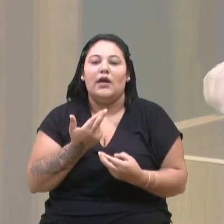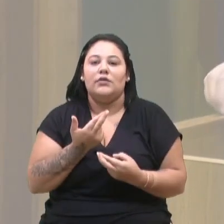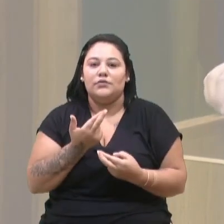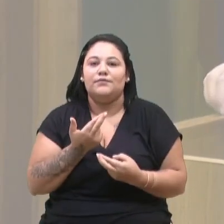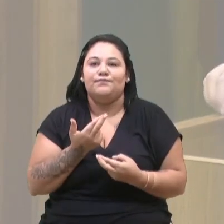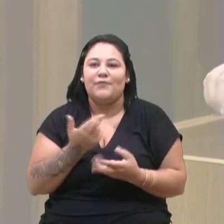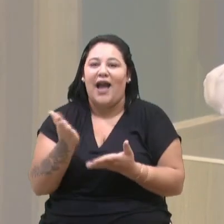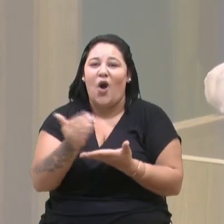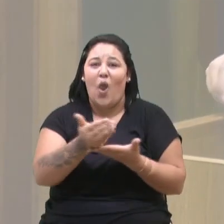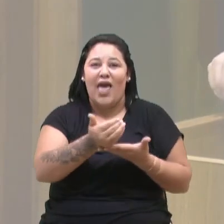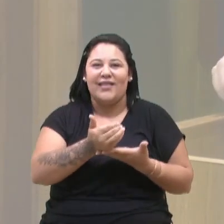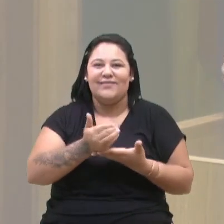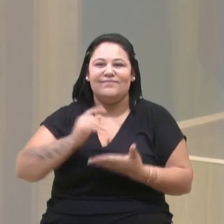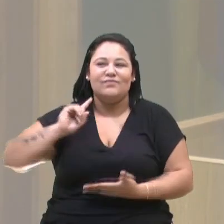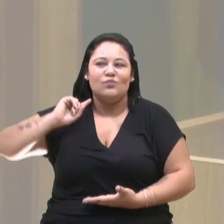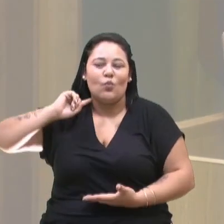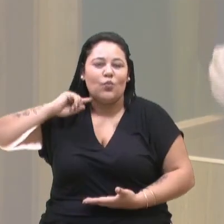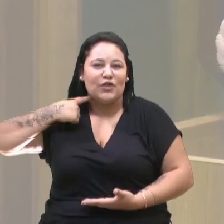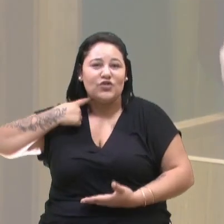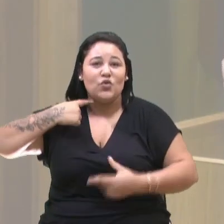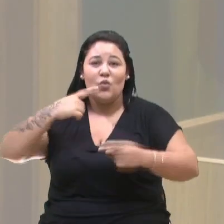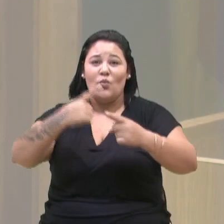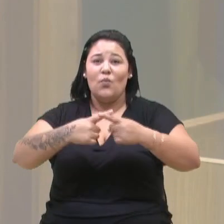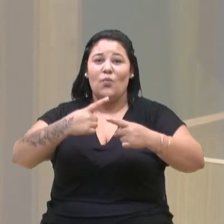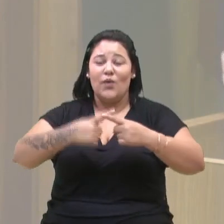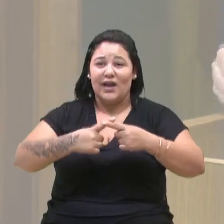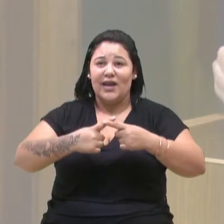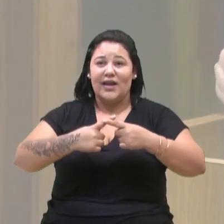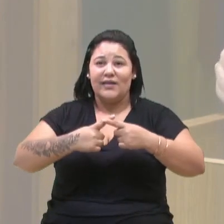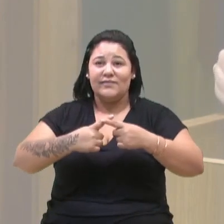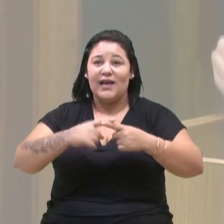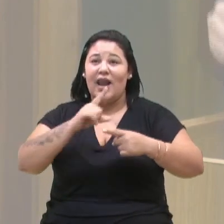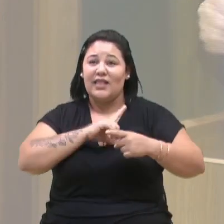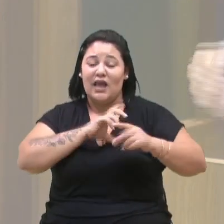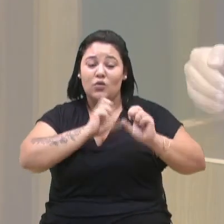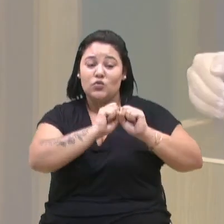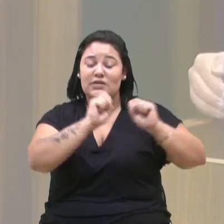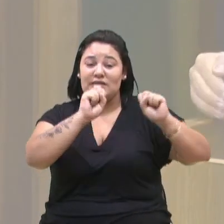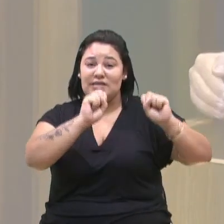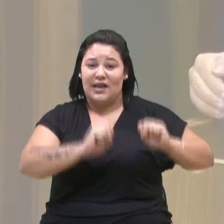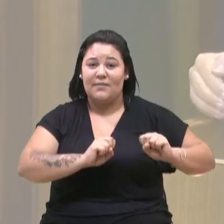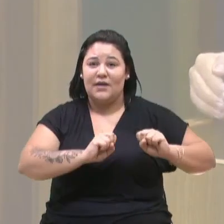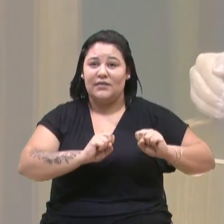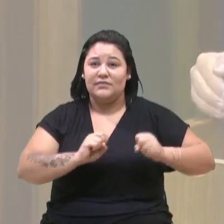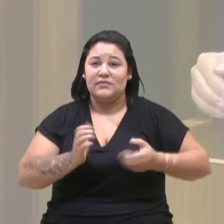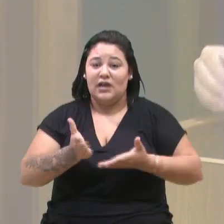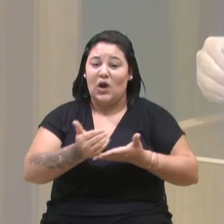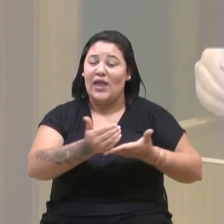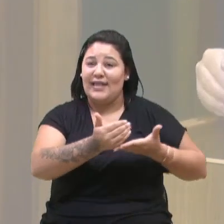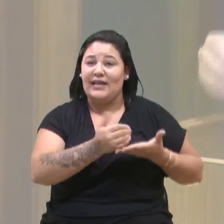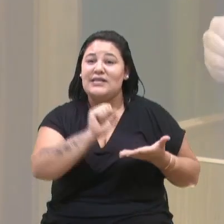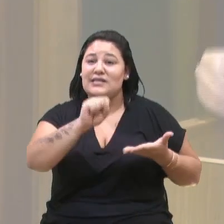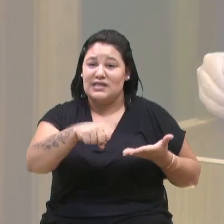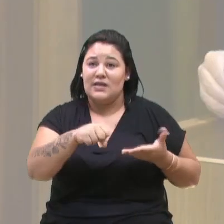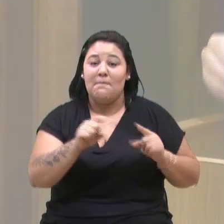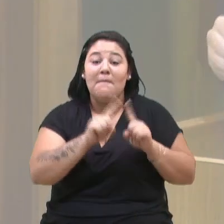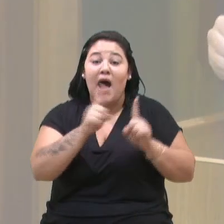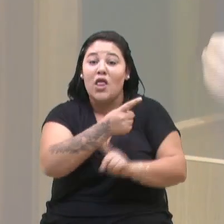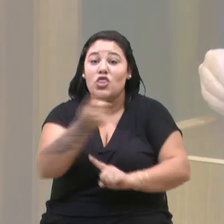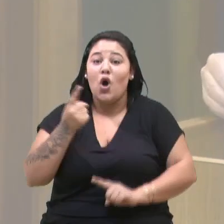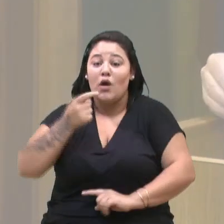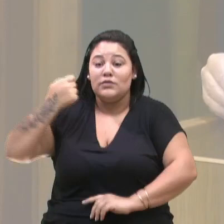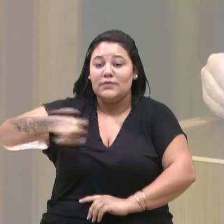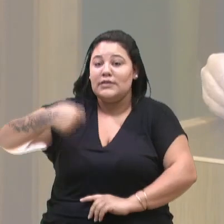da coleta de lixo, porque a coleta ela vem sendo sistematizada e sendo coletada, mas nós precisamos